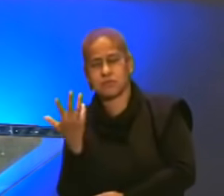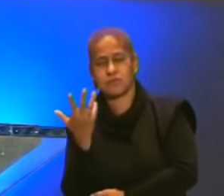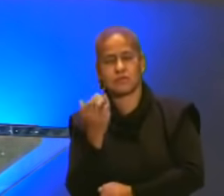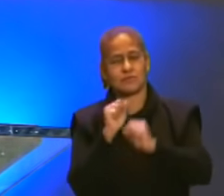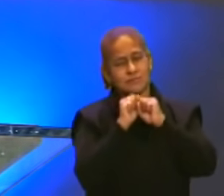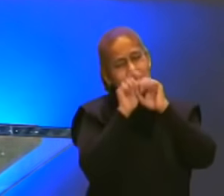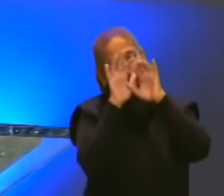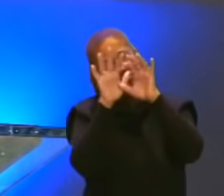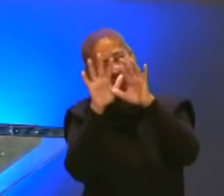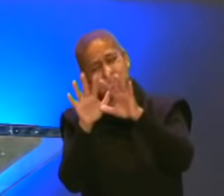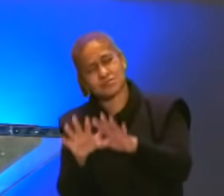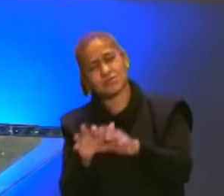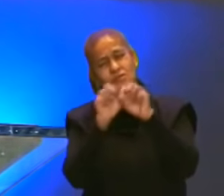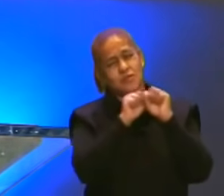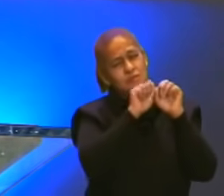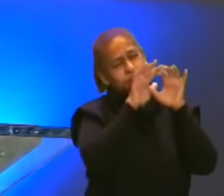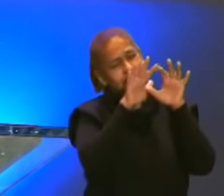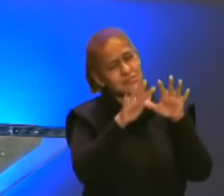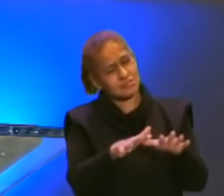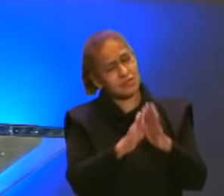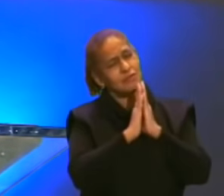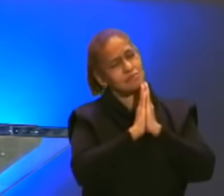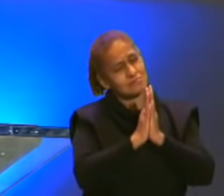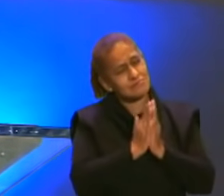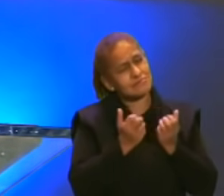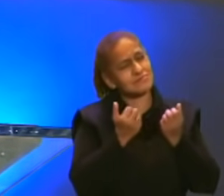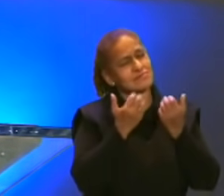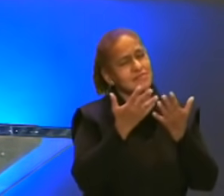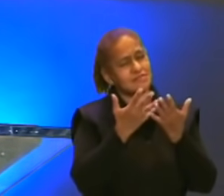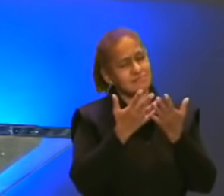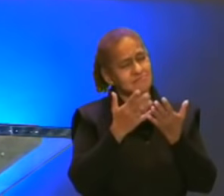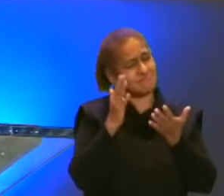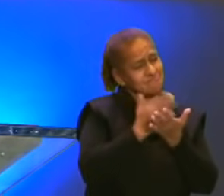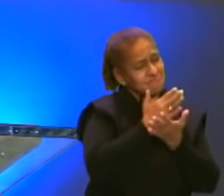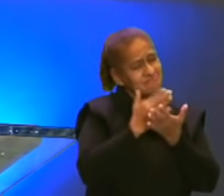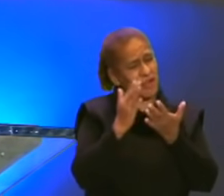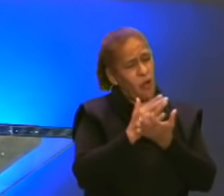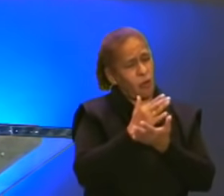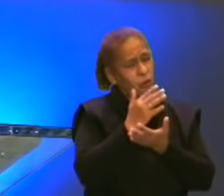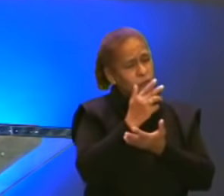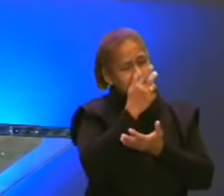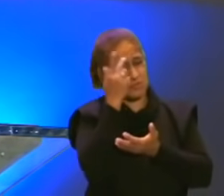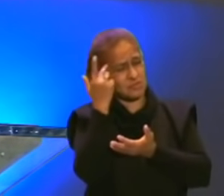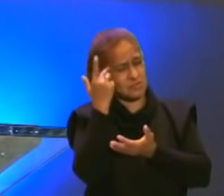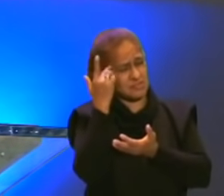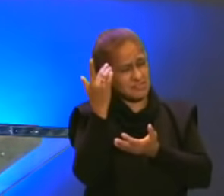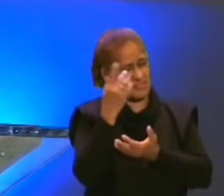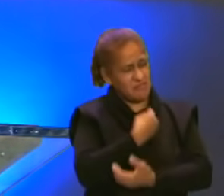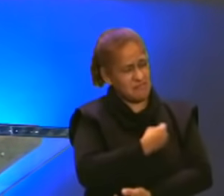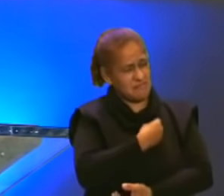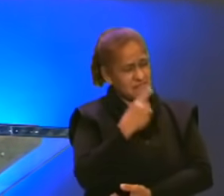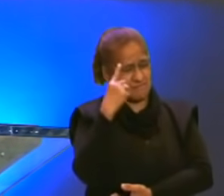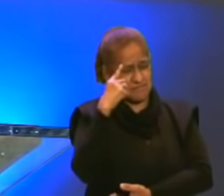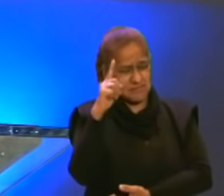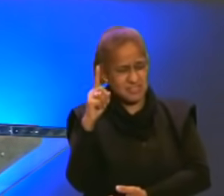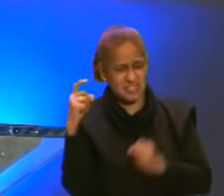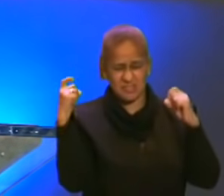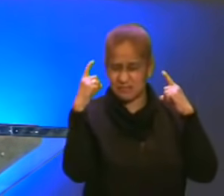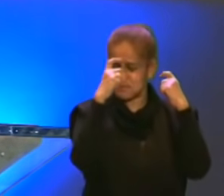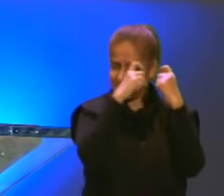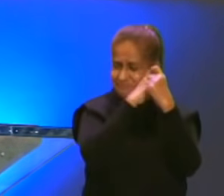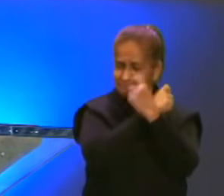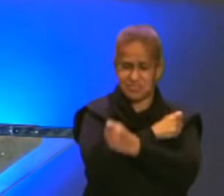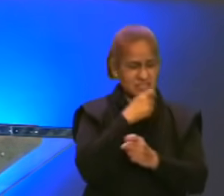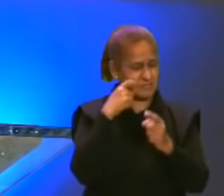abençoa, abençoa. Talvez alguns deles, Senhor, tenham vivido os dias tão complicados.